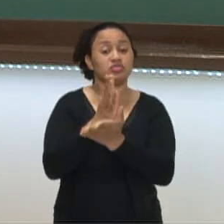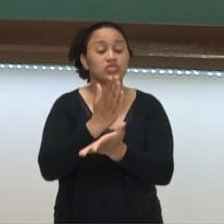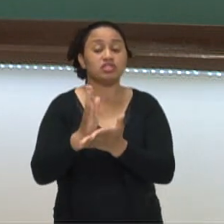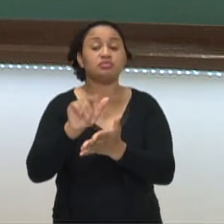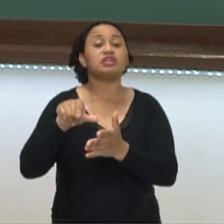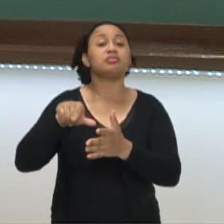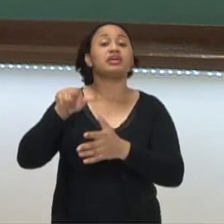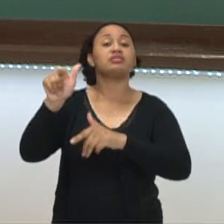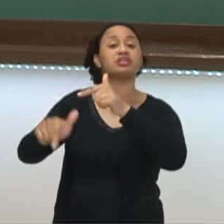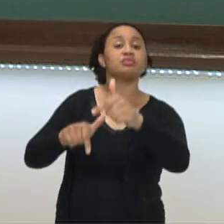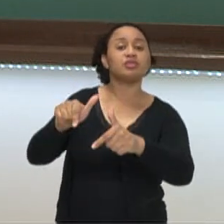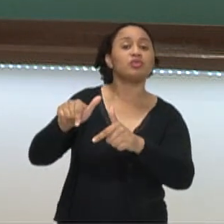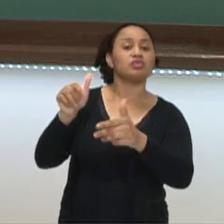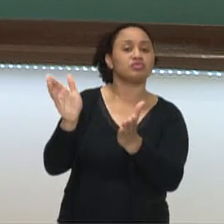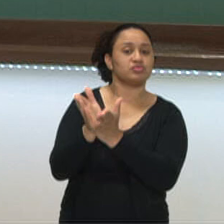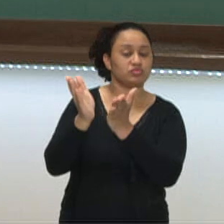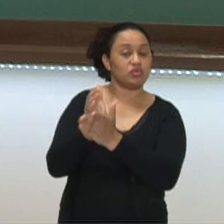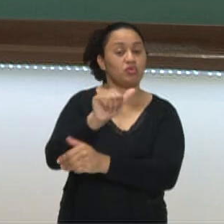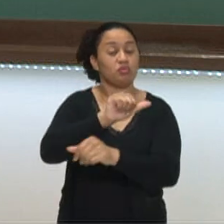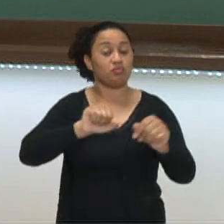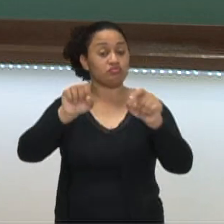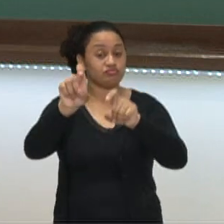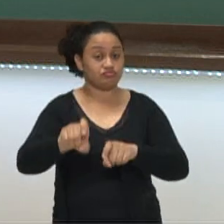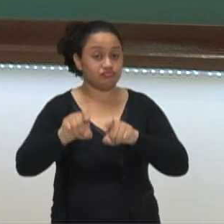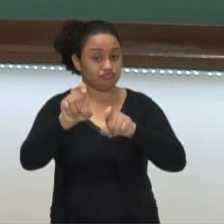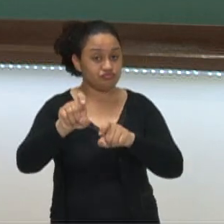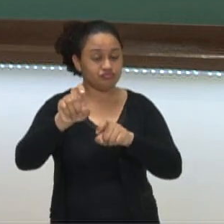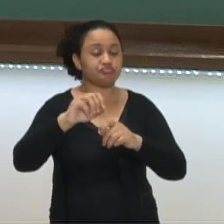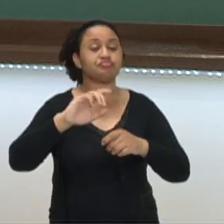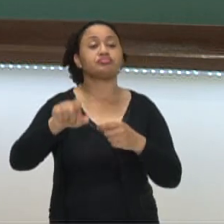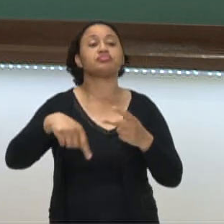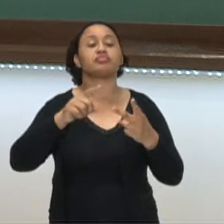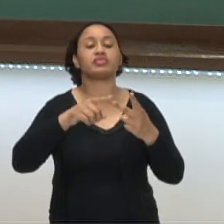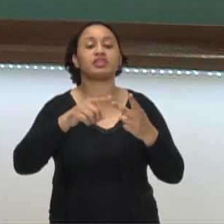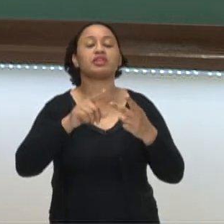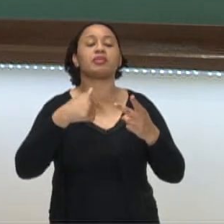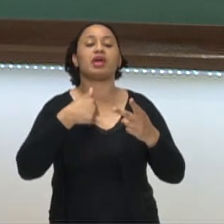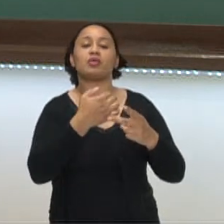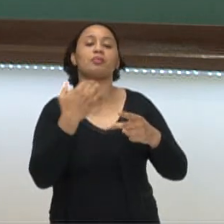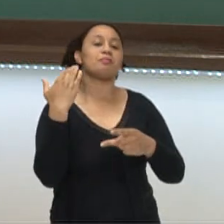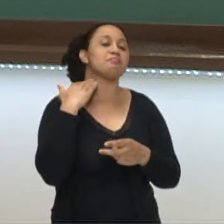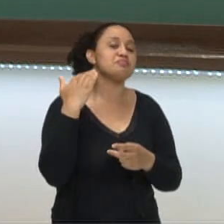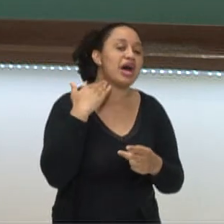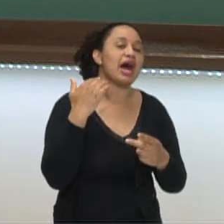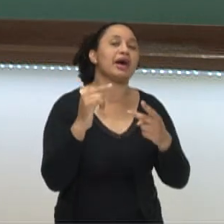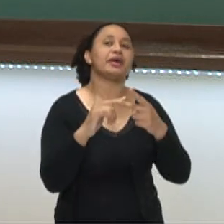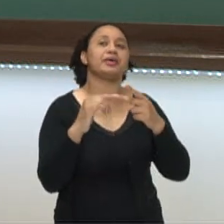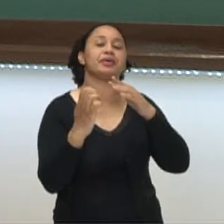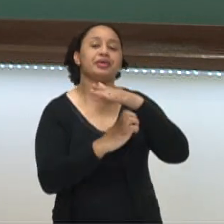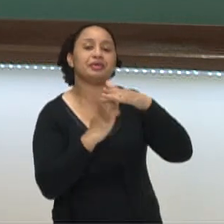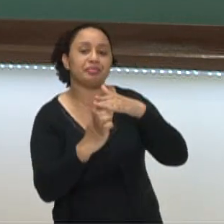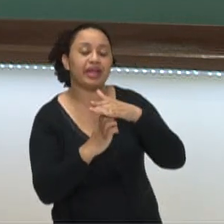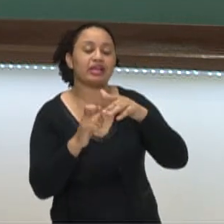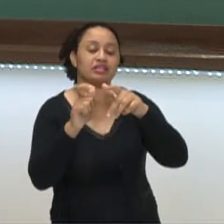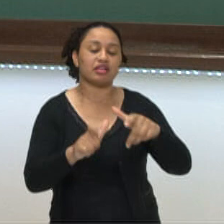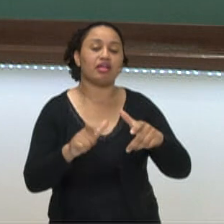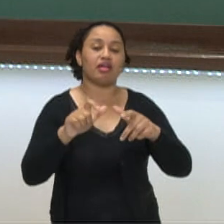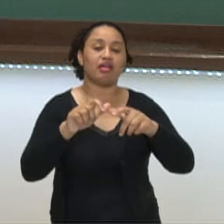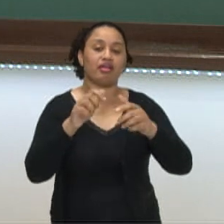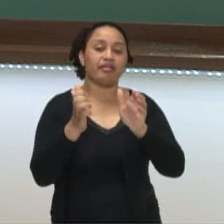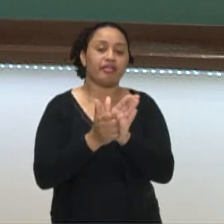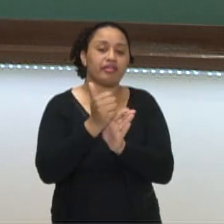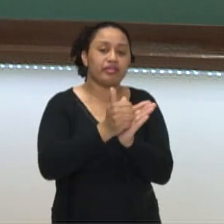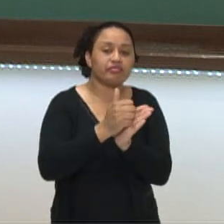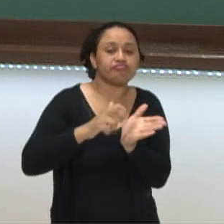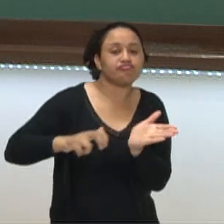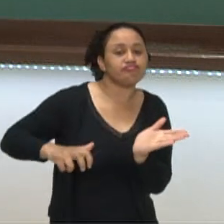terras para os trabalhadores. Reforma agrária. Ainda, estatização de bancos, de indústrias, de estradas de ferro.